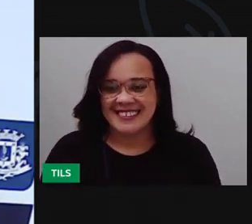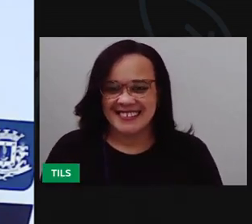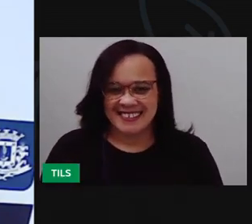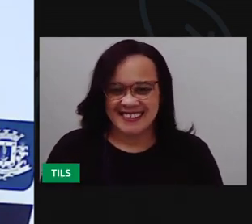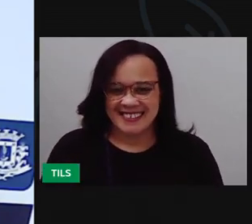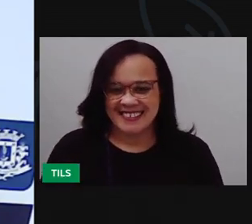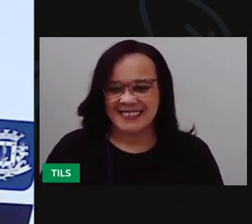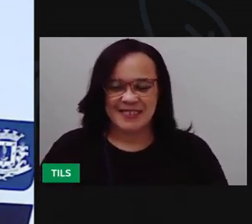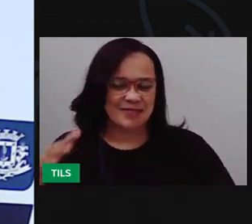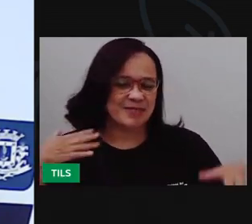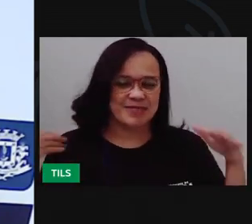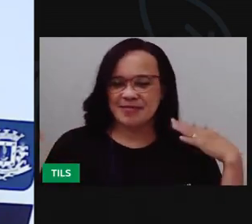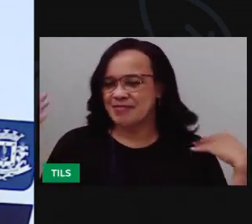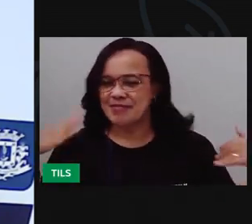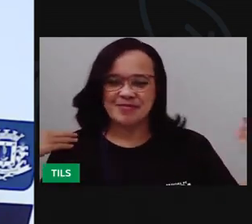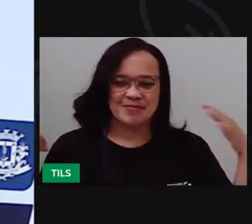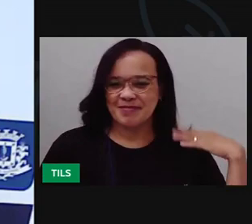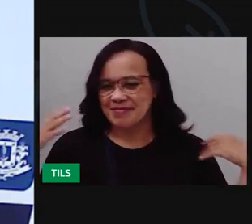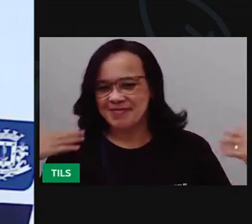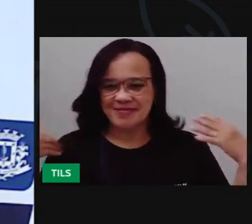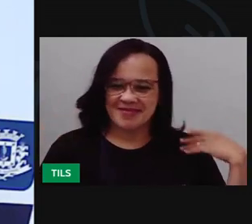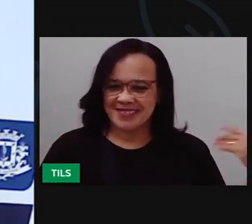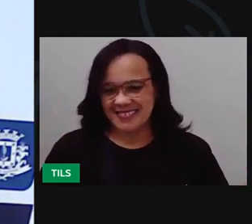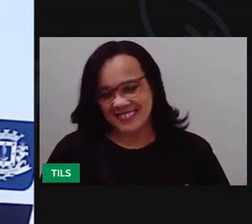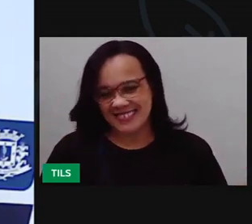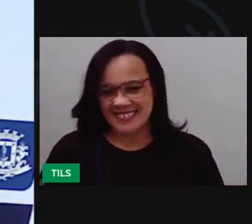para passear.